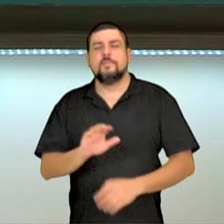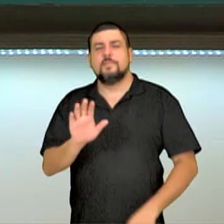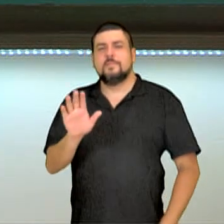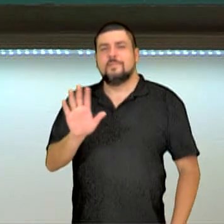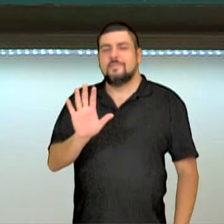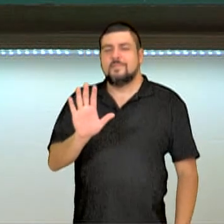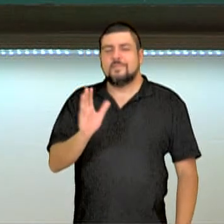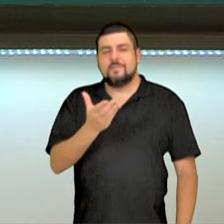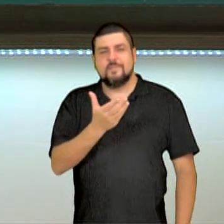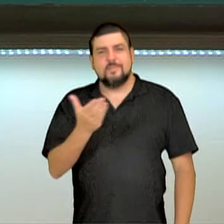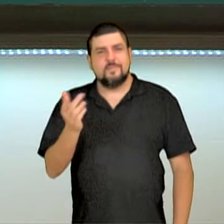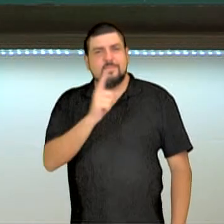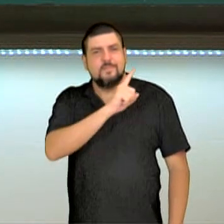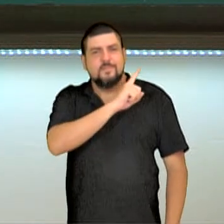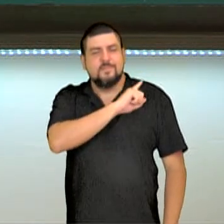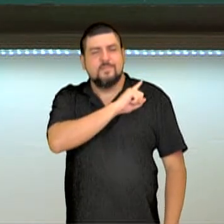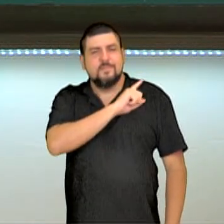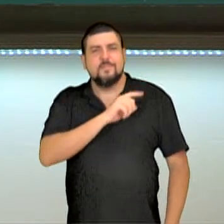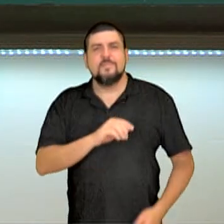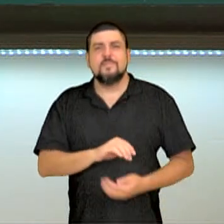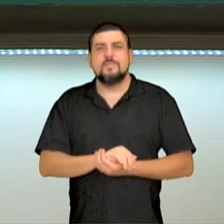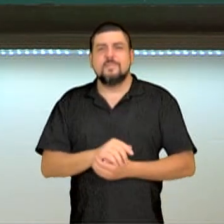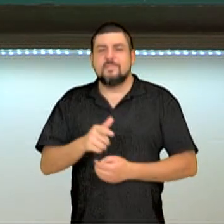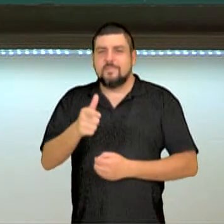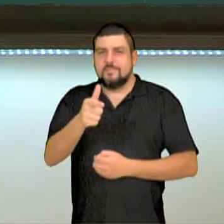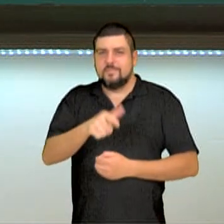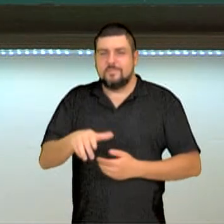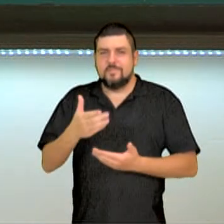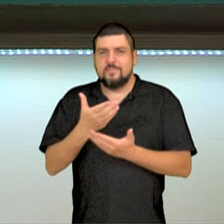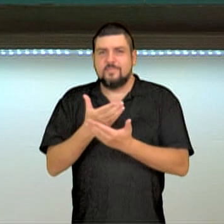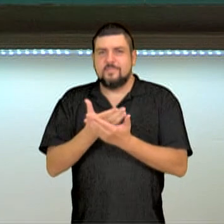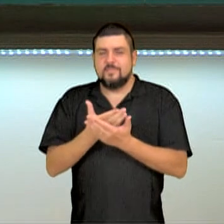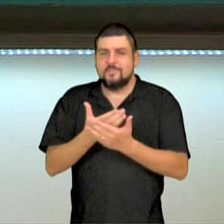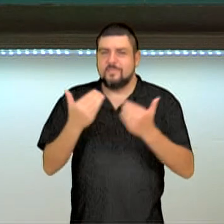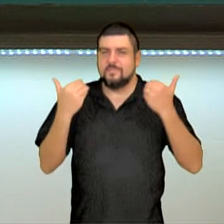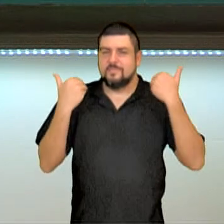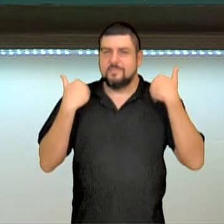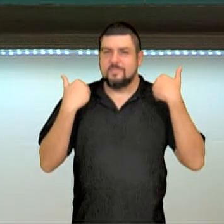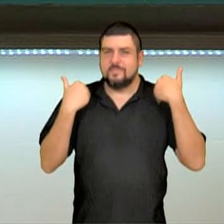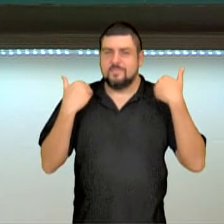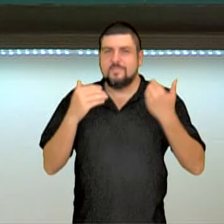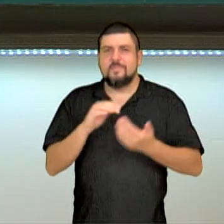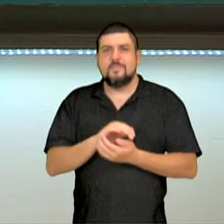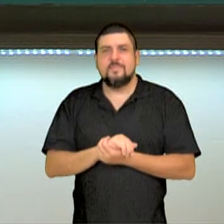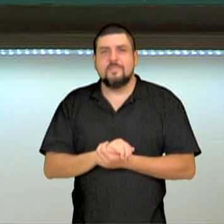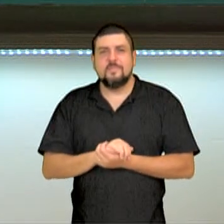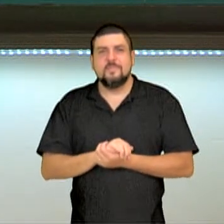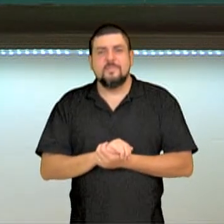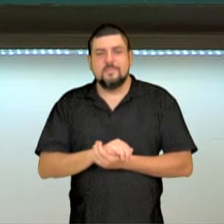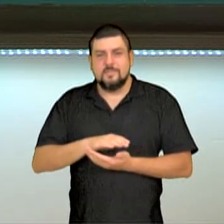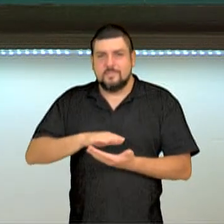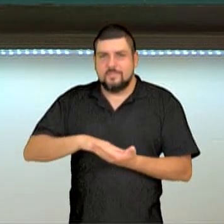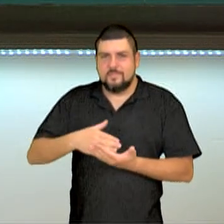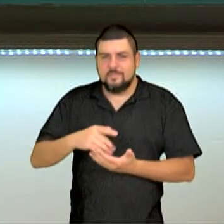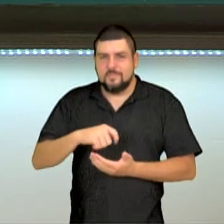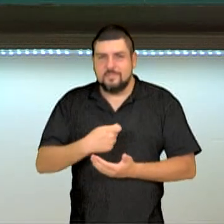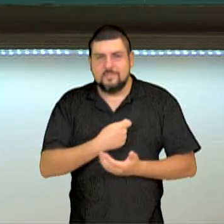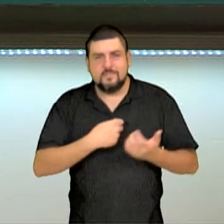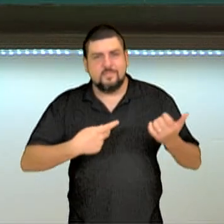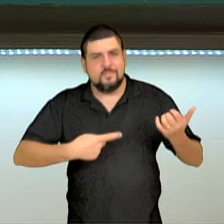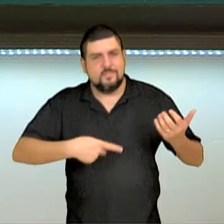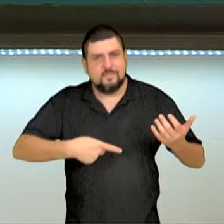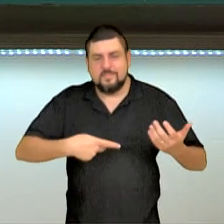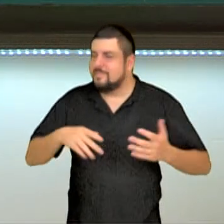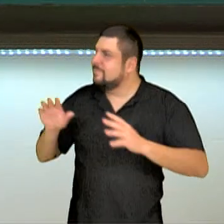Olá, estudantes da primeira série. Estamos aqui para mais uma aula de Educação Física comigo, professora Vanessa, e com o nosso intérprete